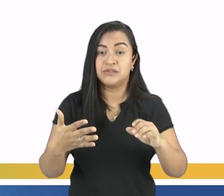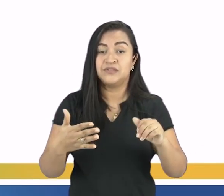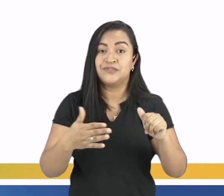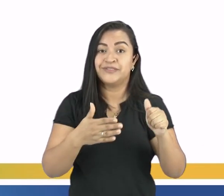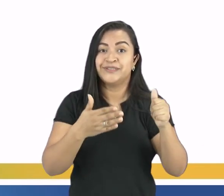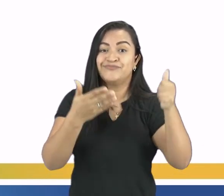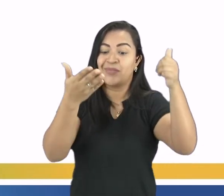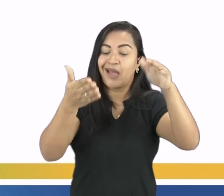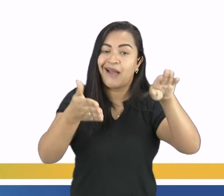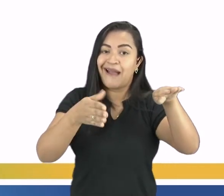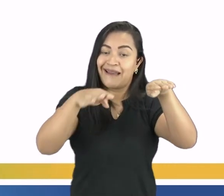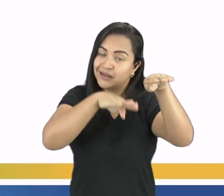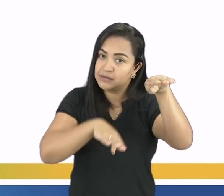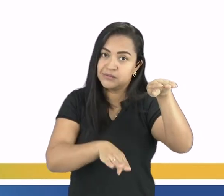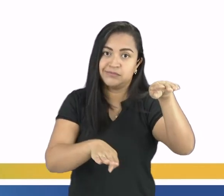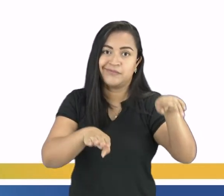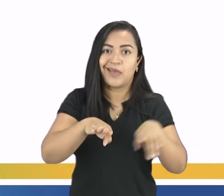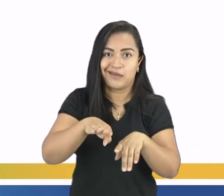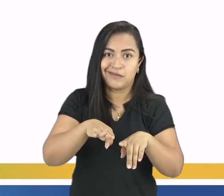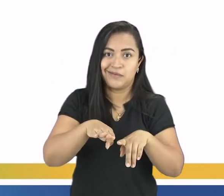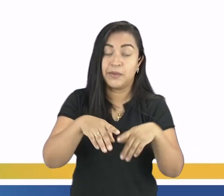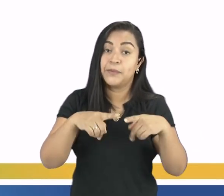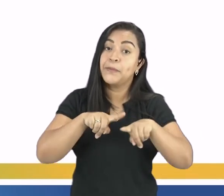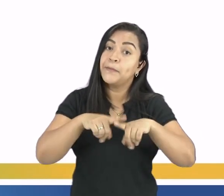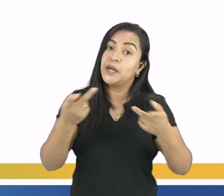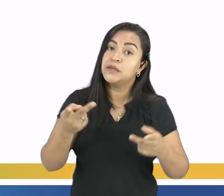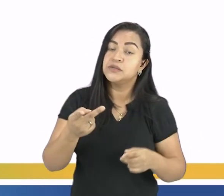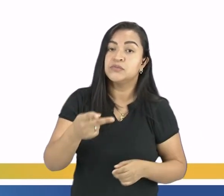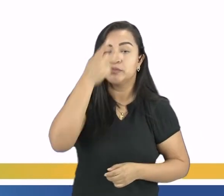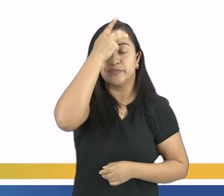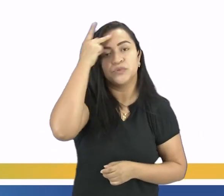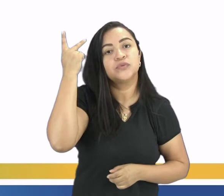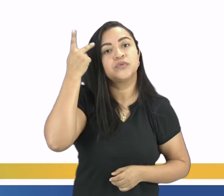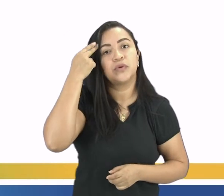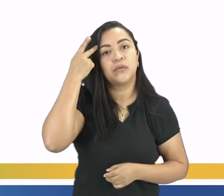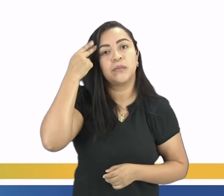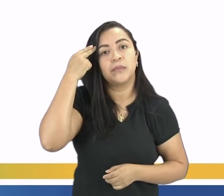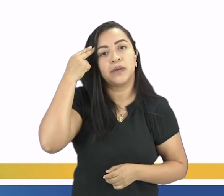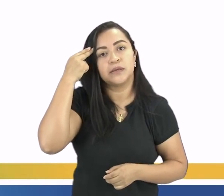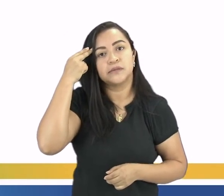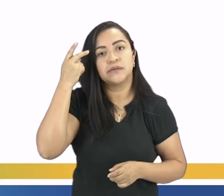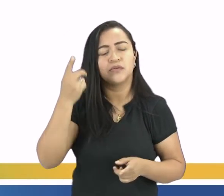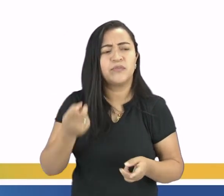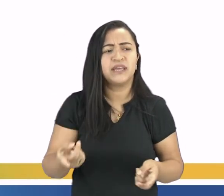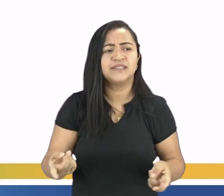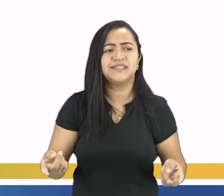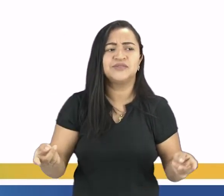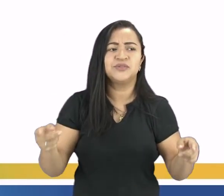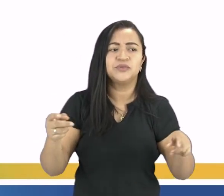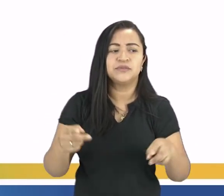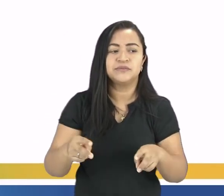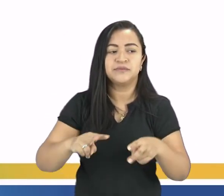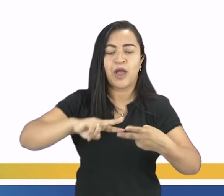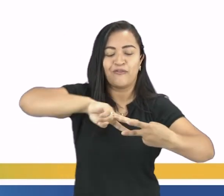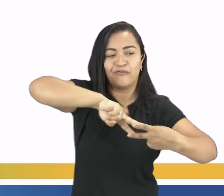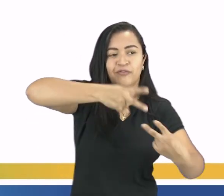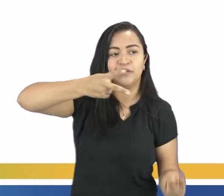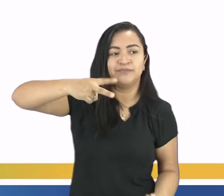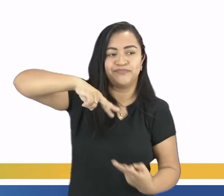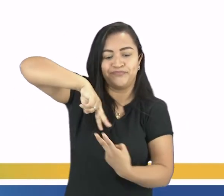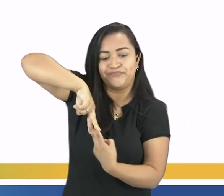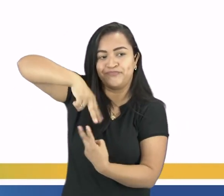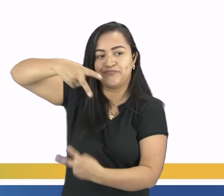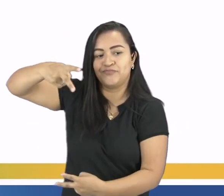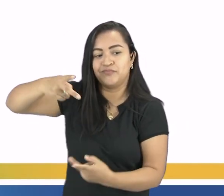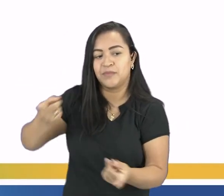Então, mas como eles são indivíduos normais, eles vão ser heterozigotos. Entenderam? Então, se eu tenho um indivíduo normal,